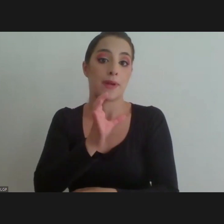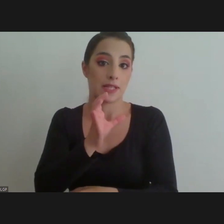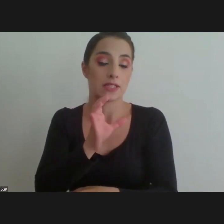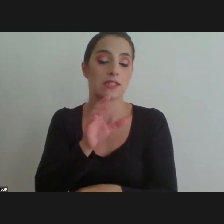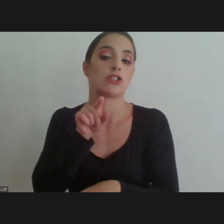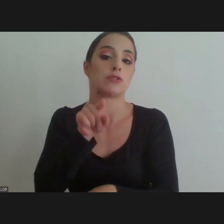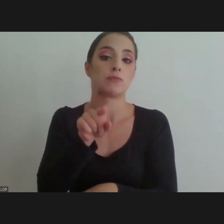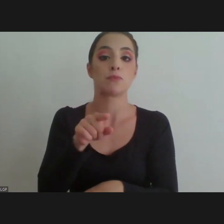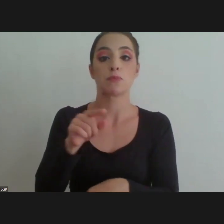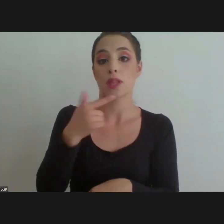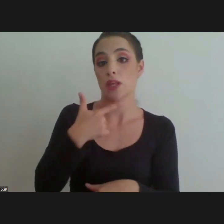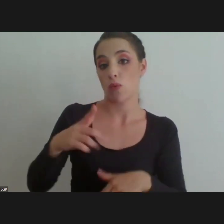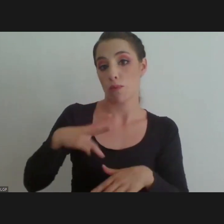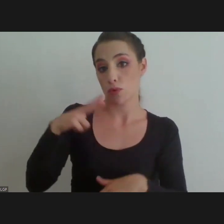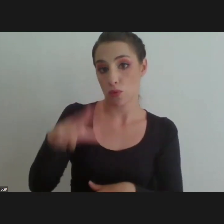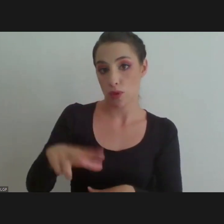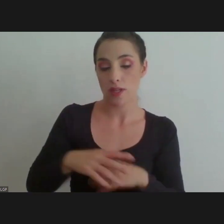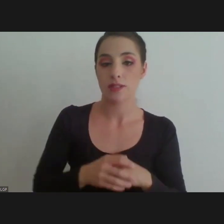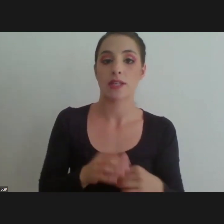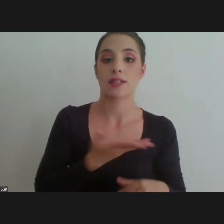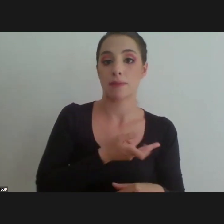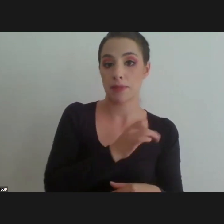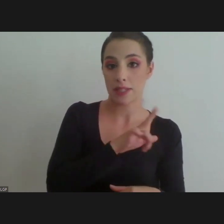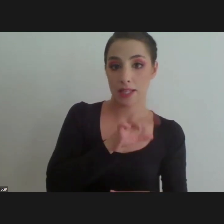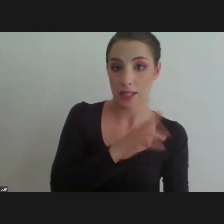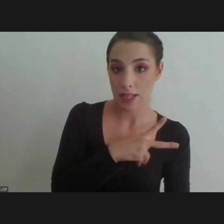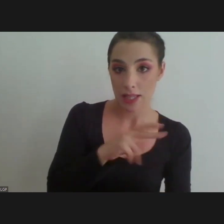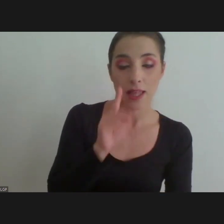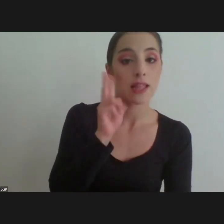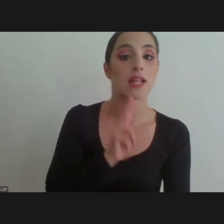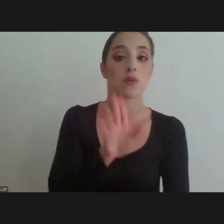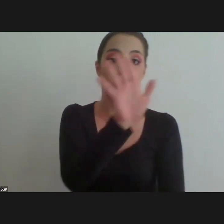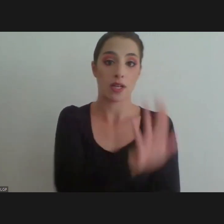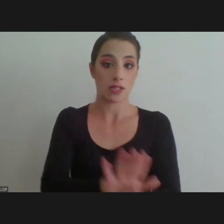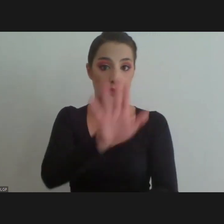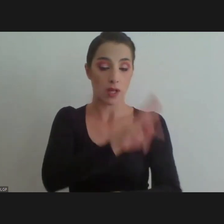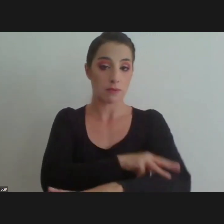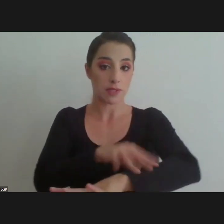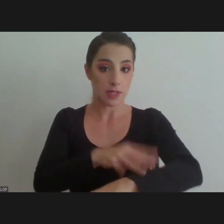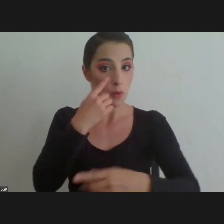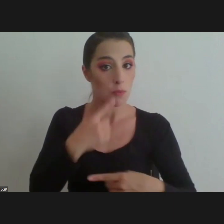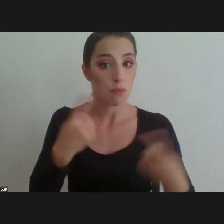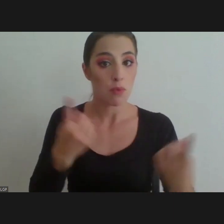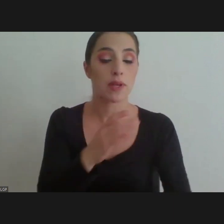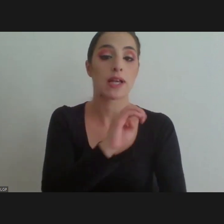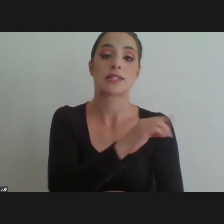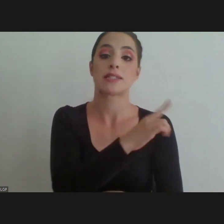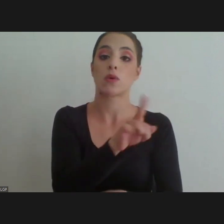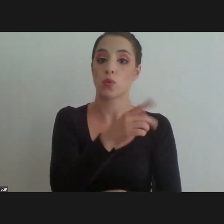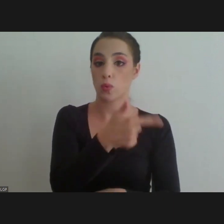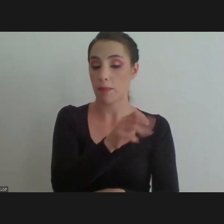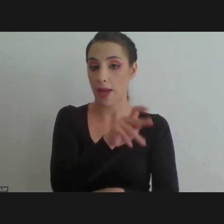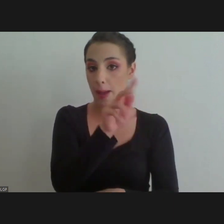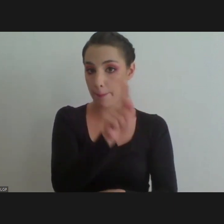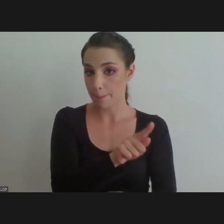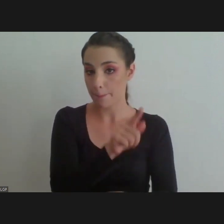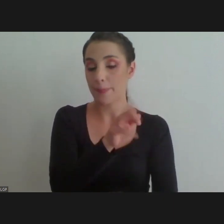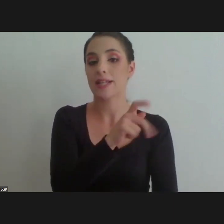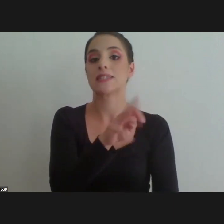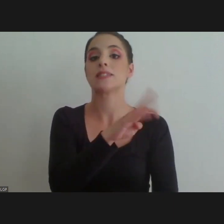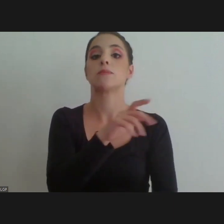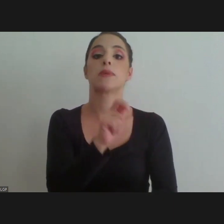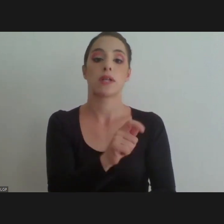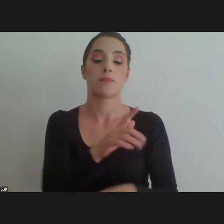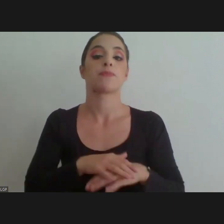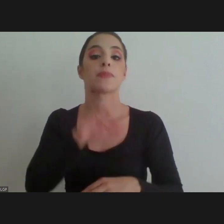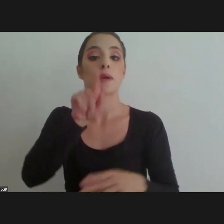eles: Domitília Trovoada de Sousa, Diretora Nacional da Administração Pública de São Tomé e Príncipe; Luís Veiga Martins,